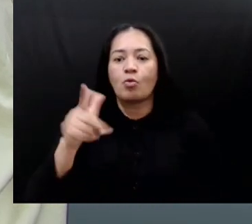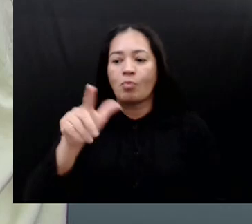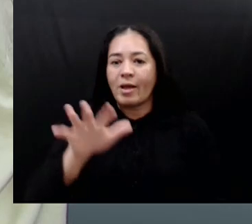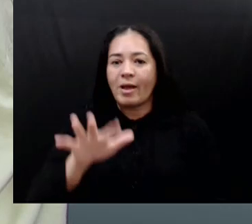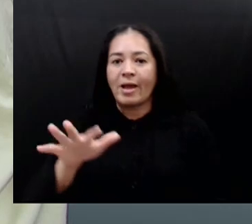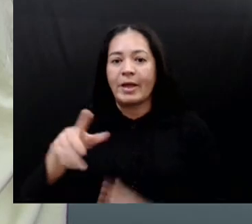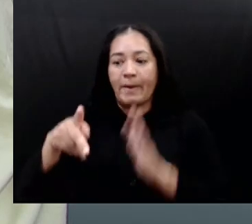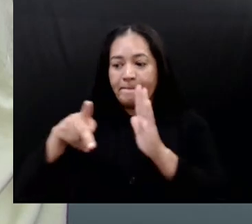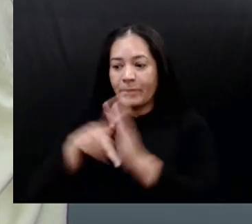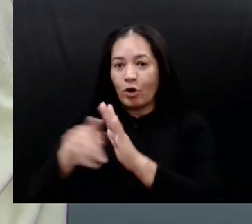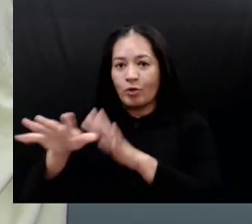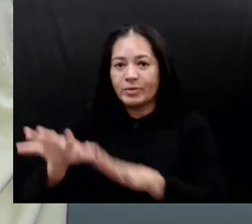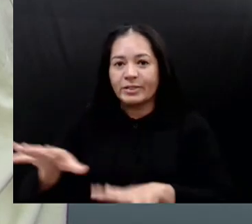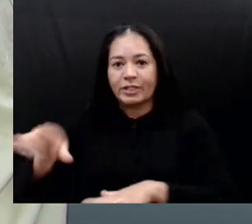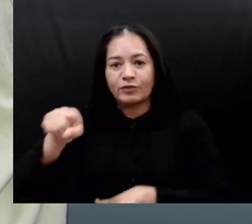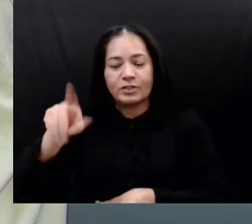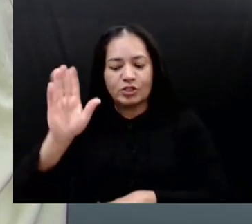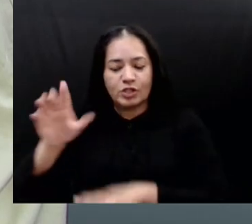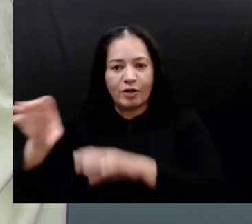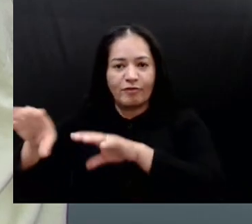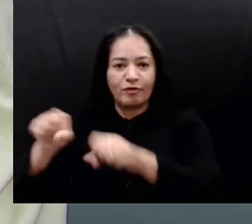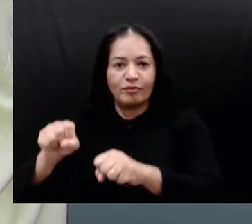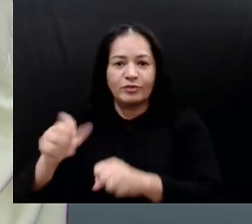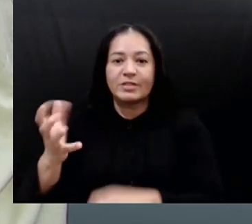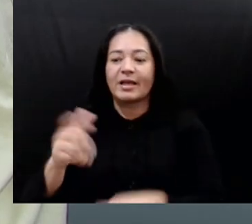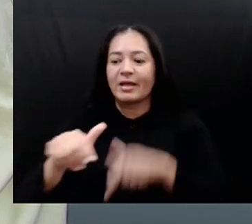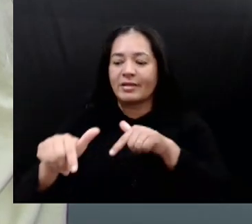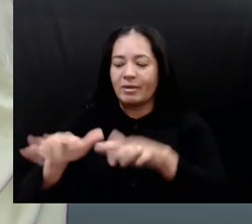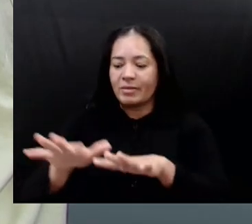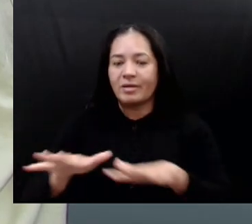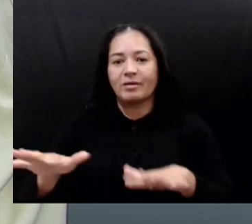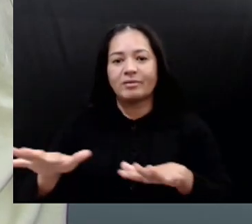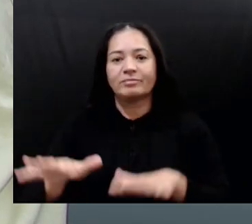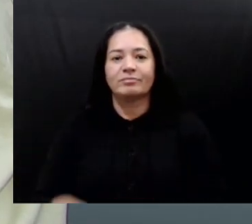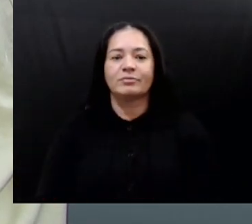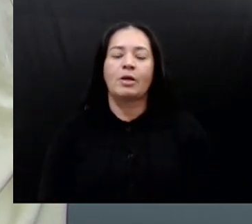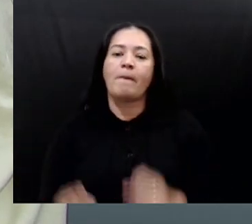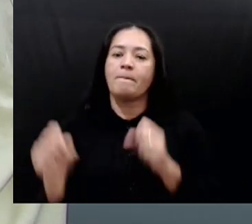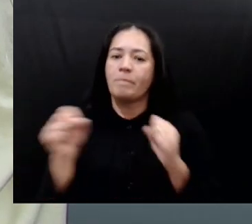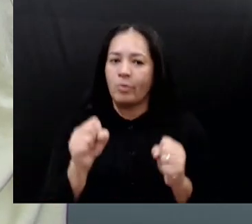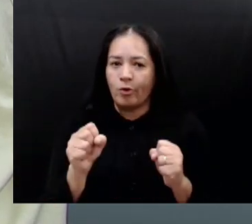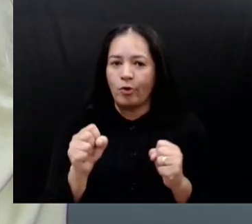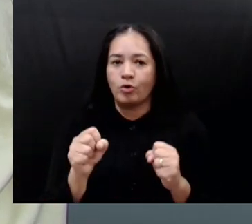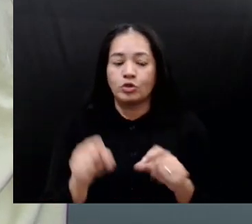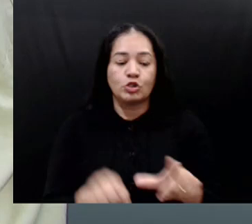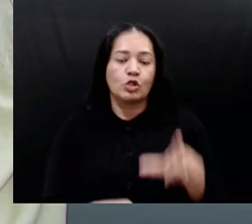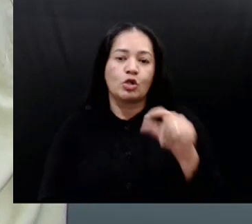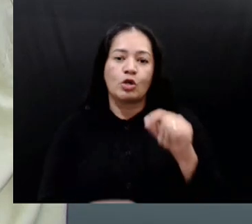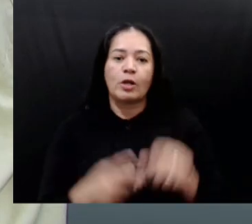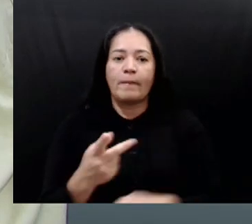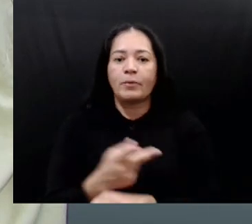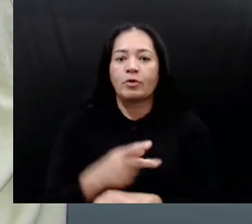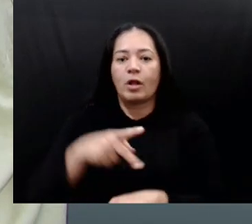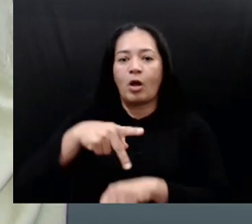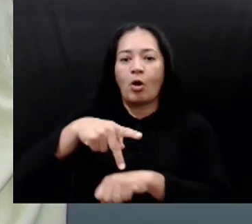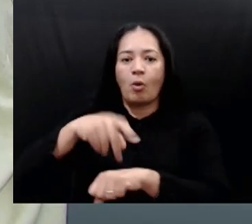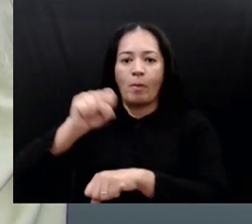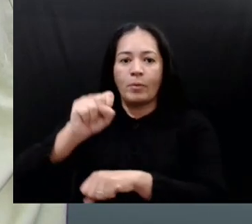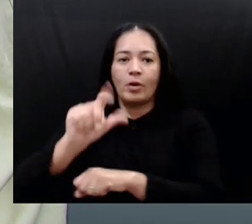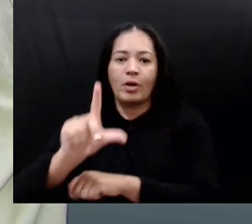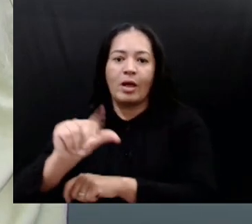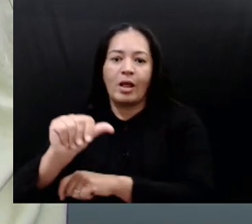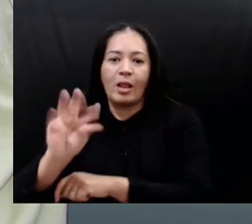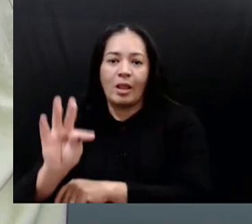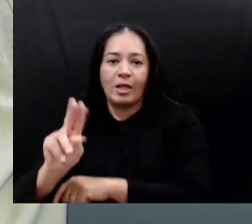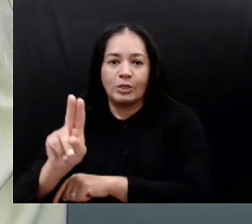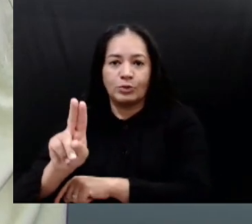curso, e você gostaria de atuar nessa área. Então ele pode, como opção, buscar uma pós-graduação lato sensu, né, uma especialização,